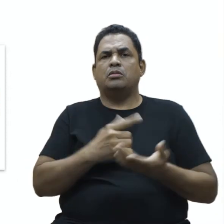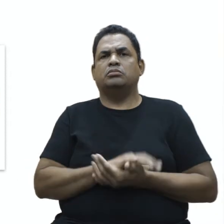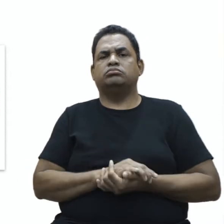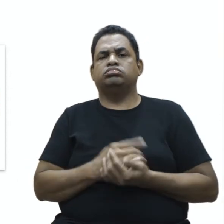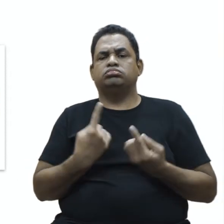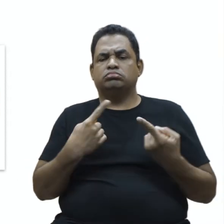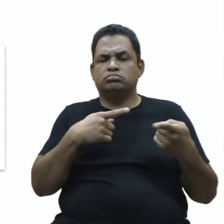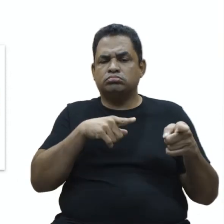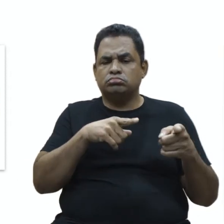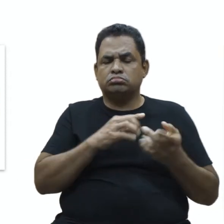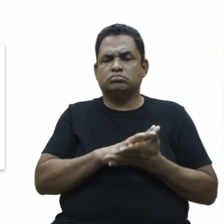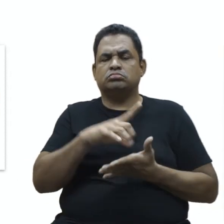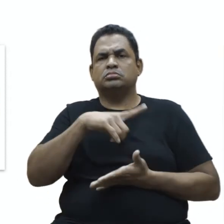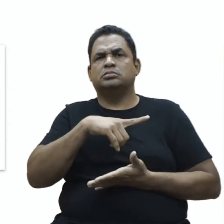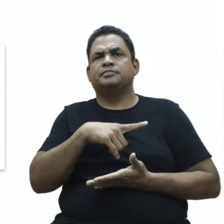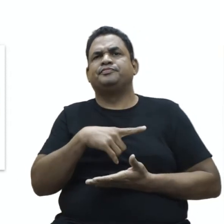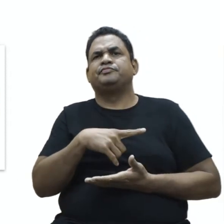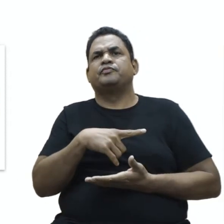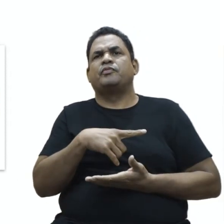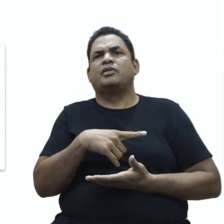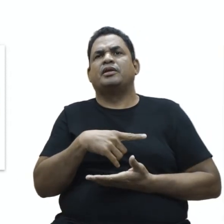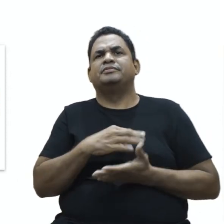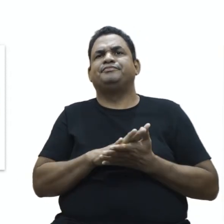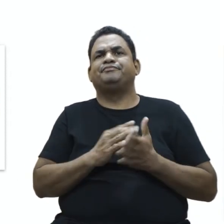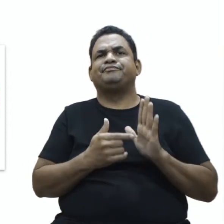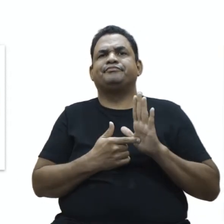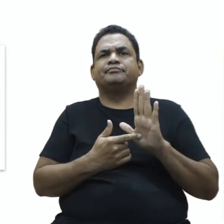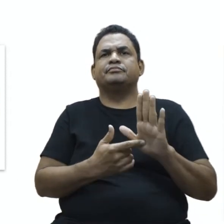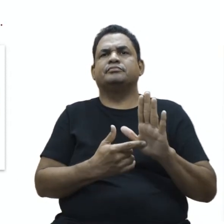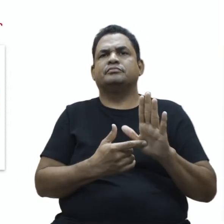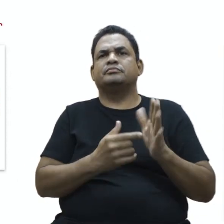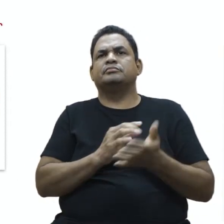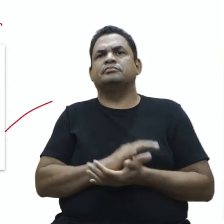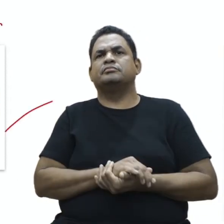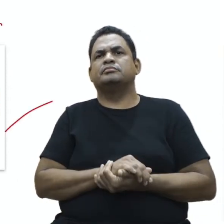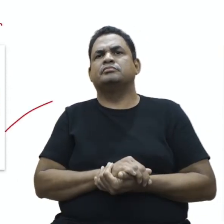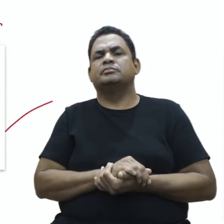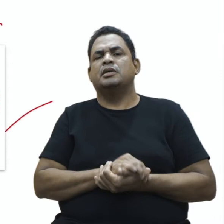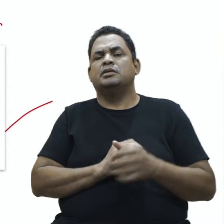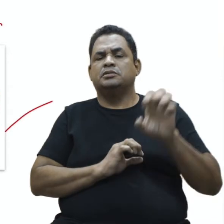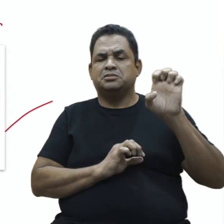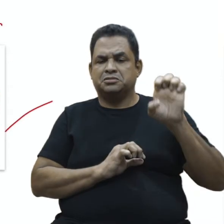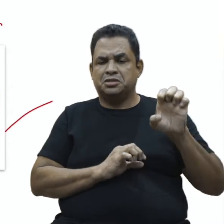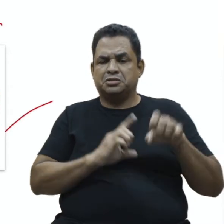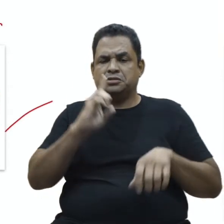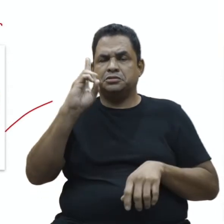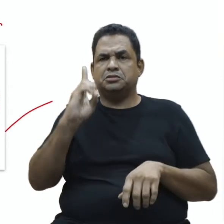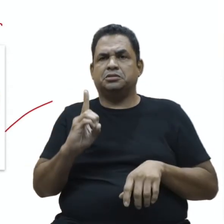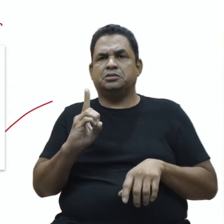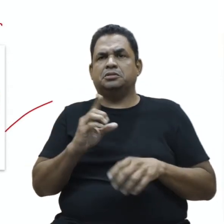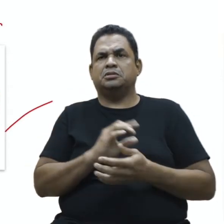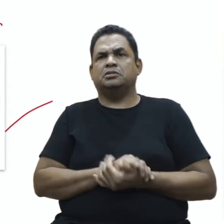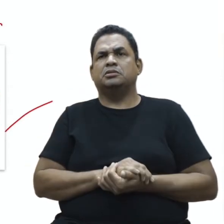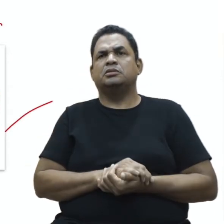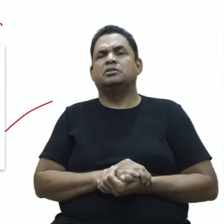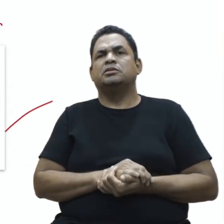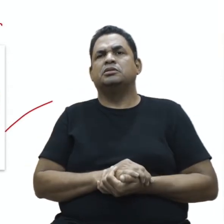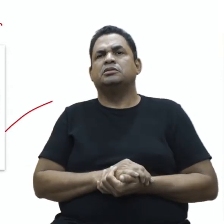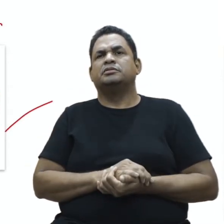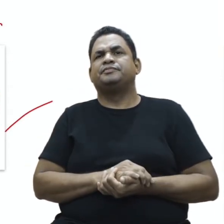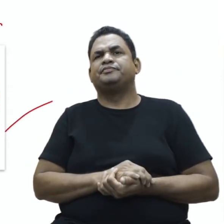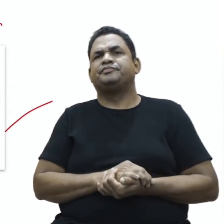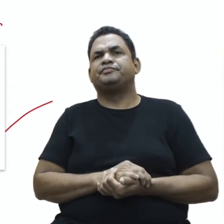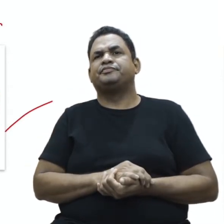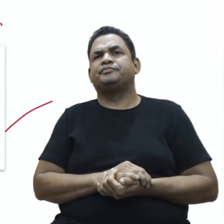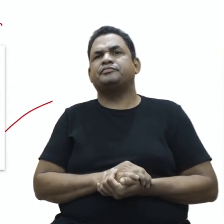A gente ouve muito falar disso representado pelas siglas, né? Esquerda e direita. Na verdade, aqui direita